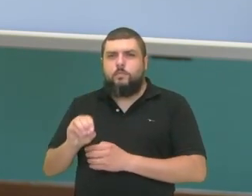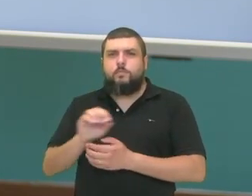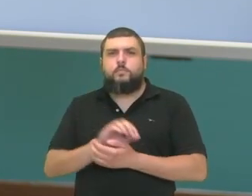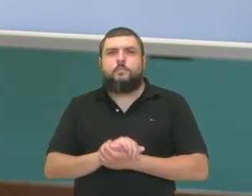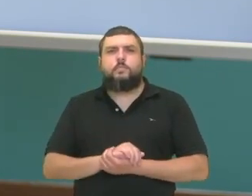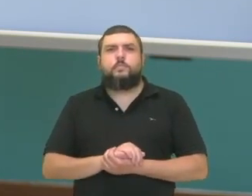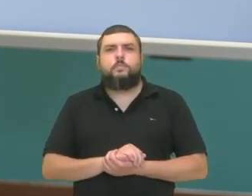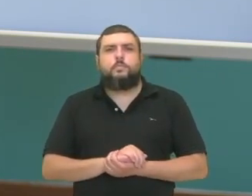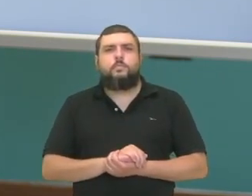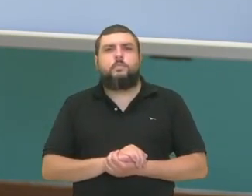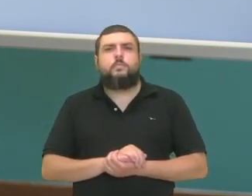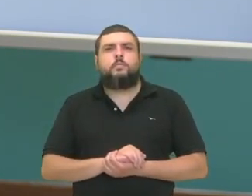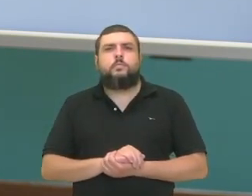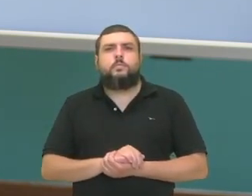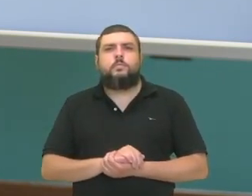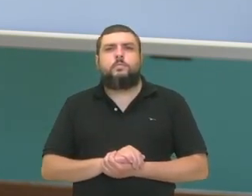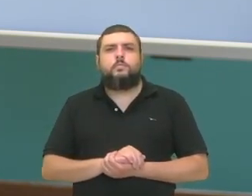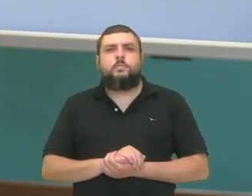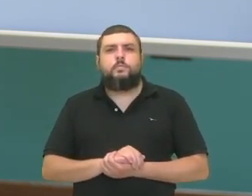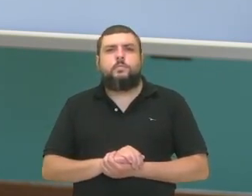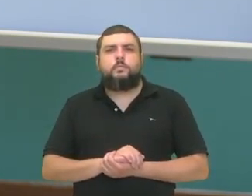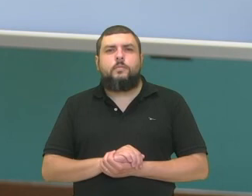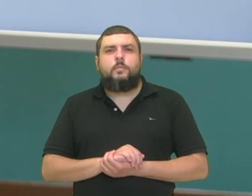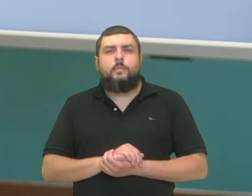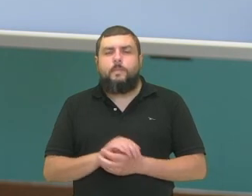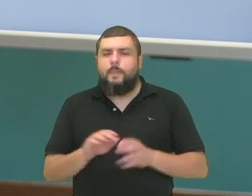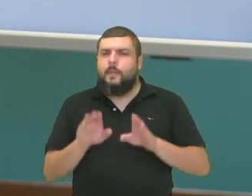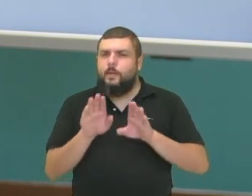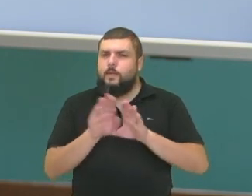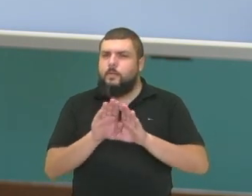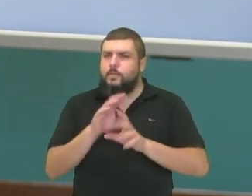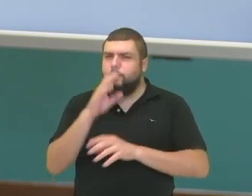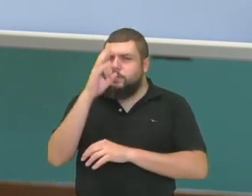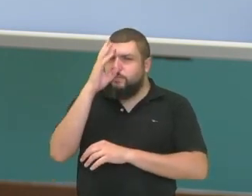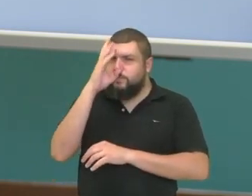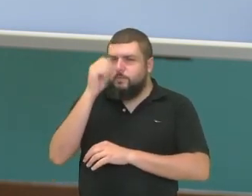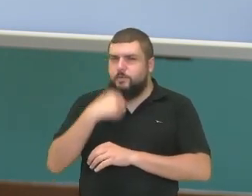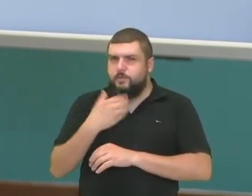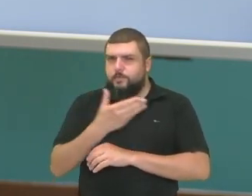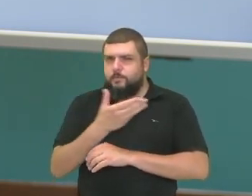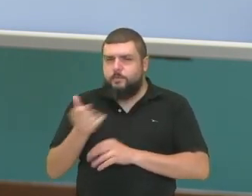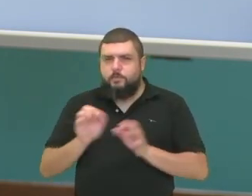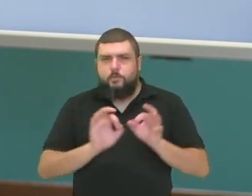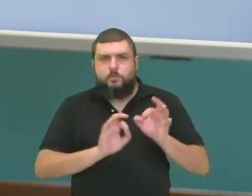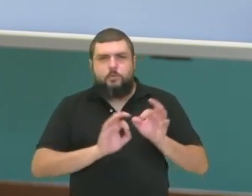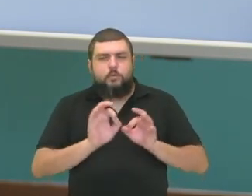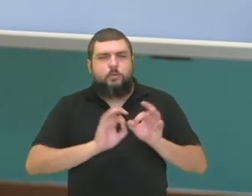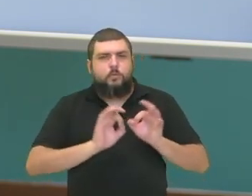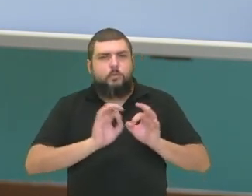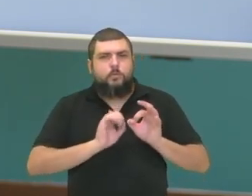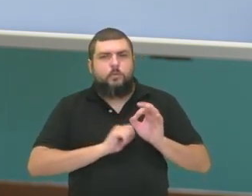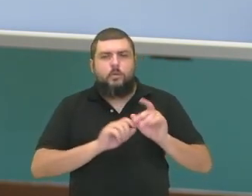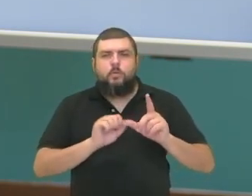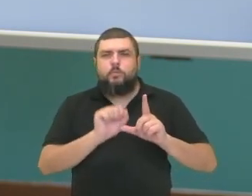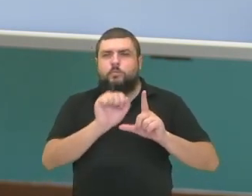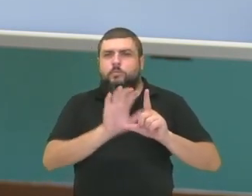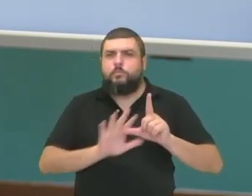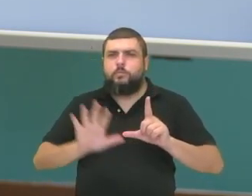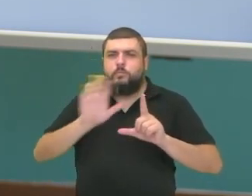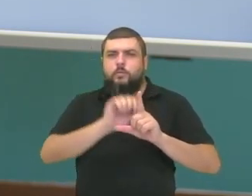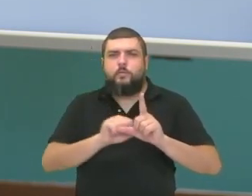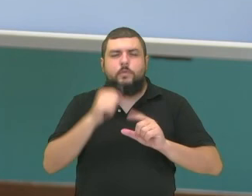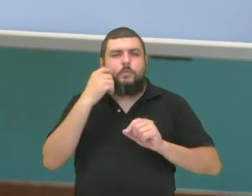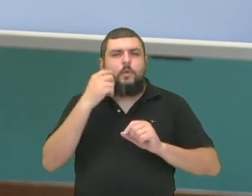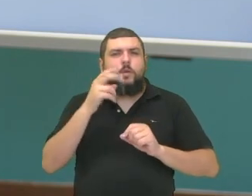Muito bem. Eu também pensei em você separando esta reportagem para você. Você